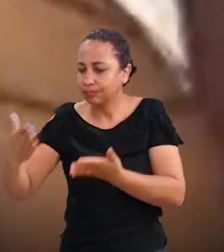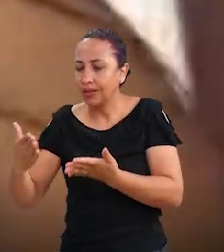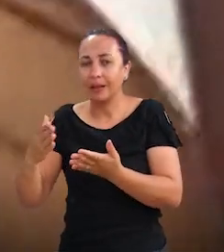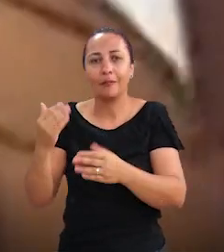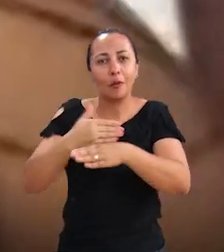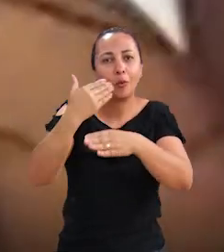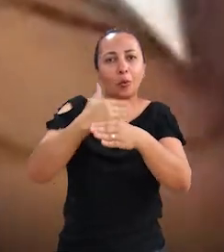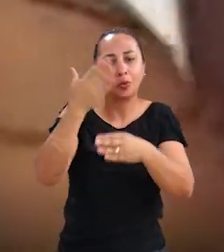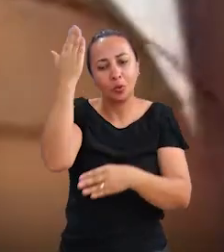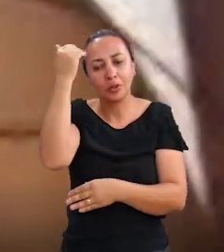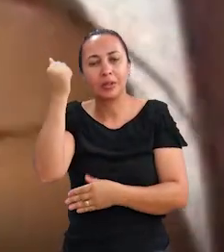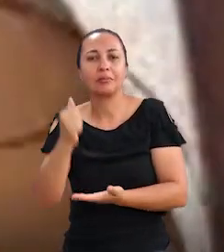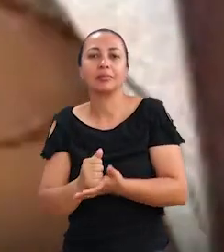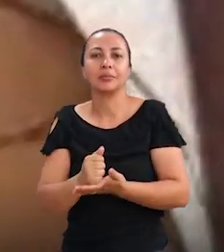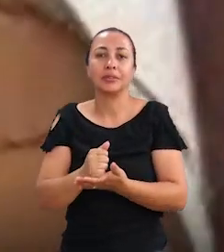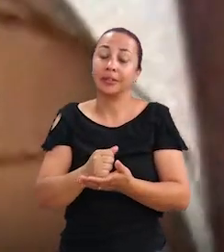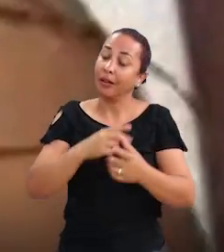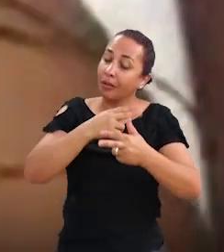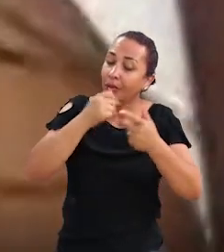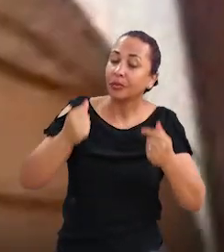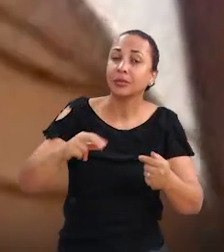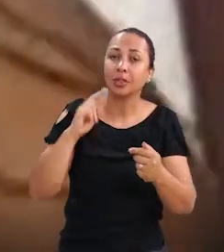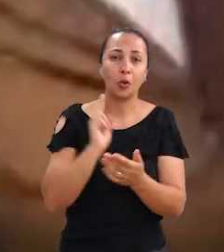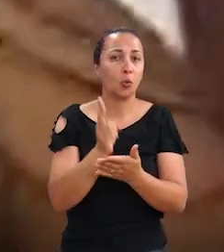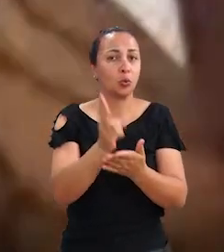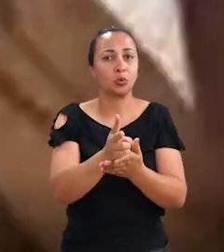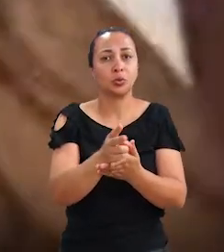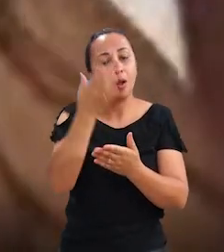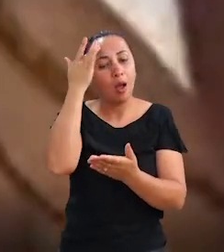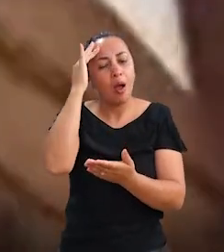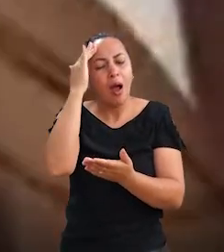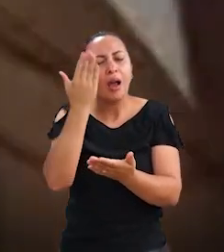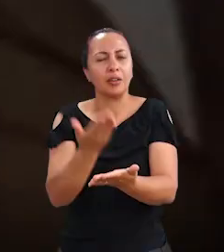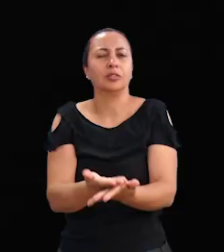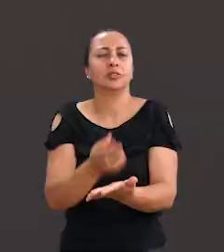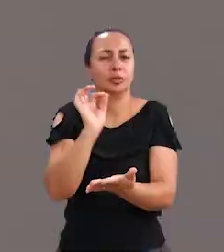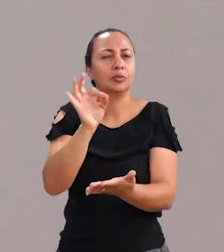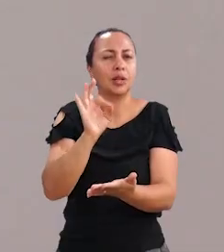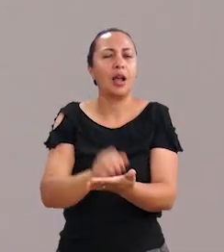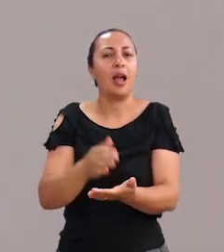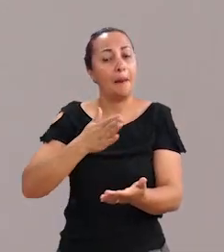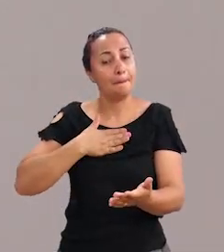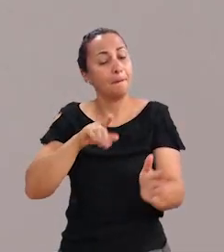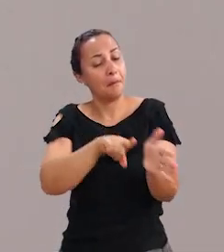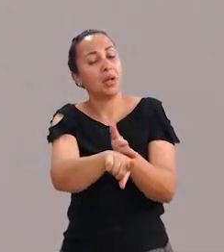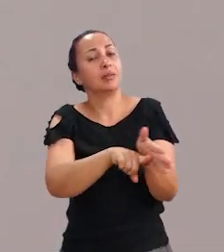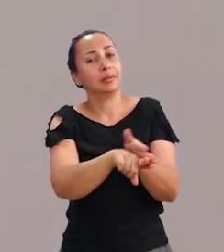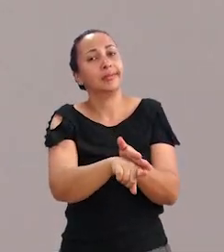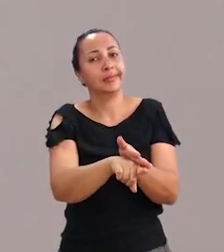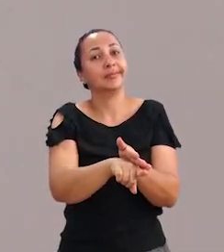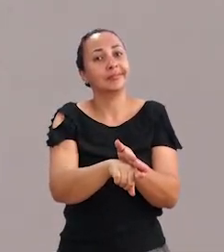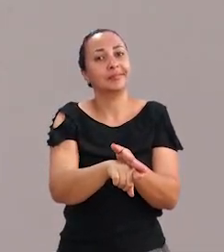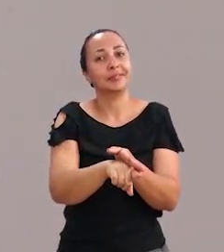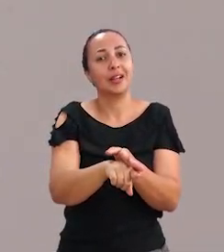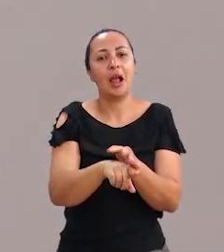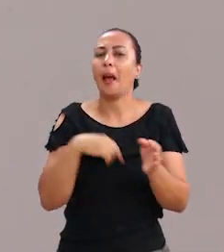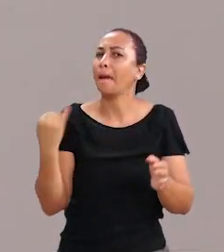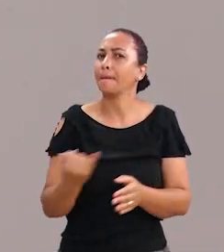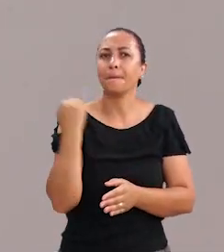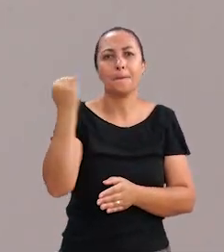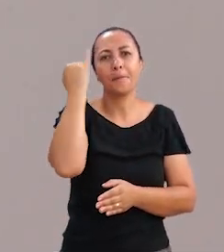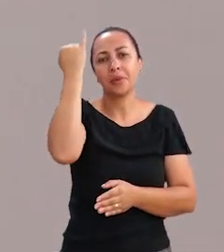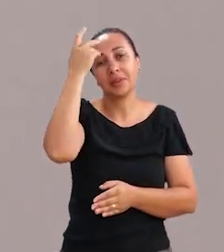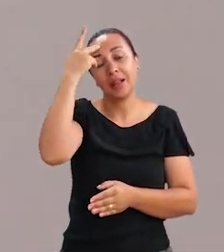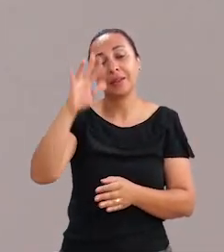partir da experiência que foi construído esse saber. Então, é uma coisa que continua. Então, eu acho que minha pesquisa foi de